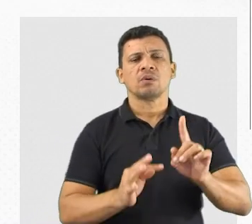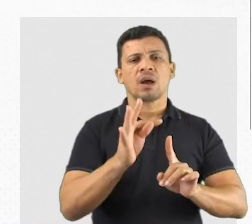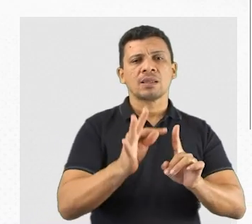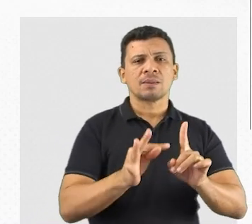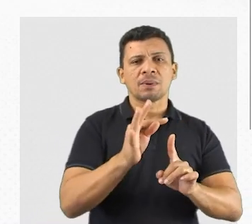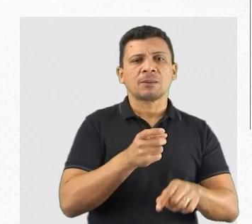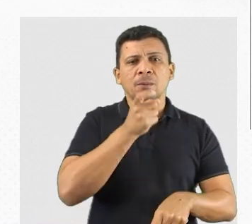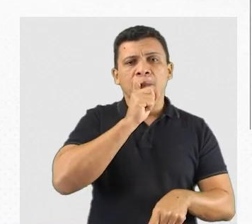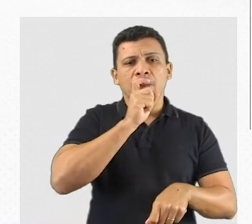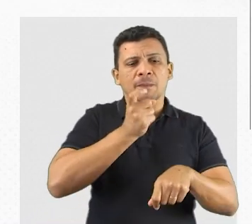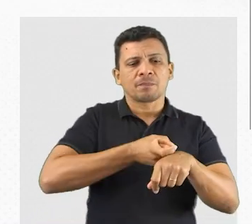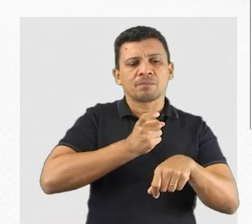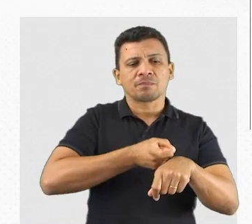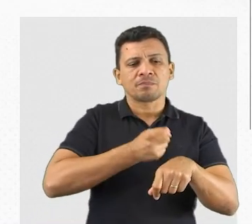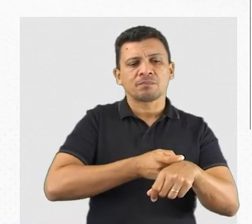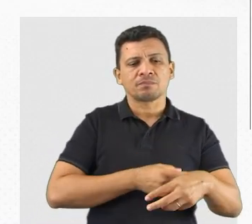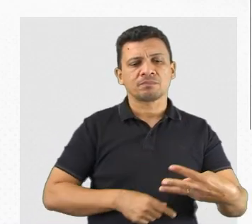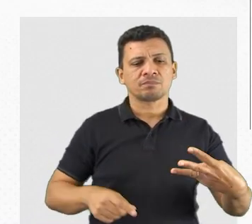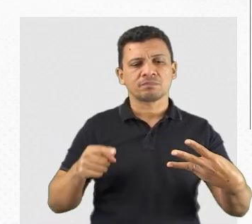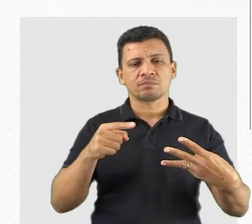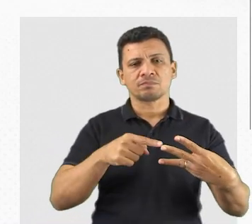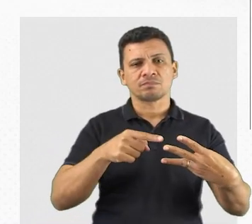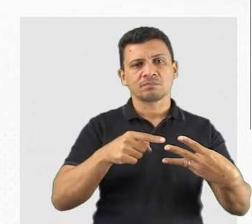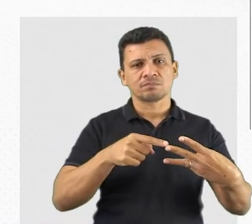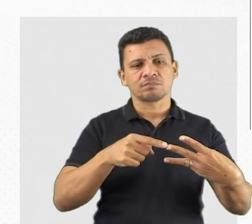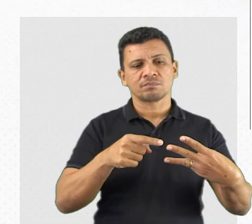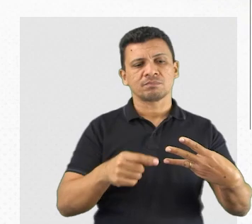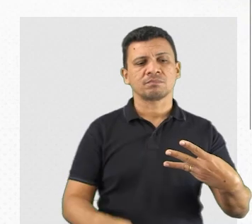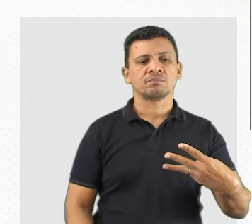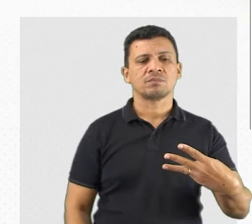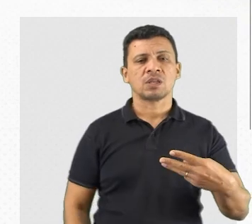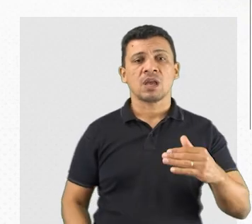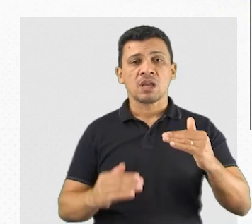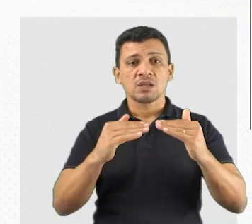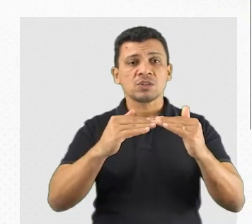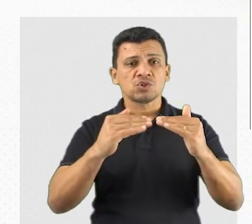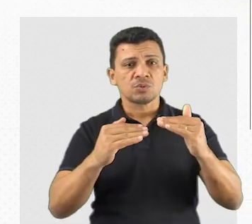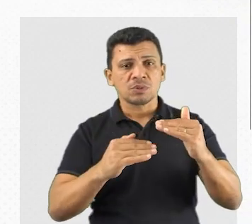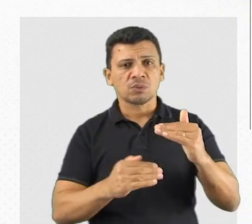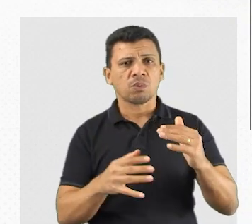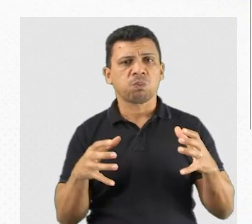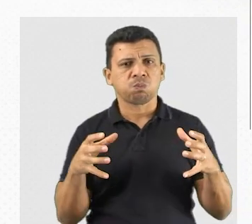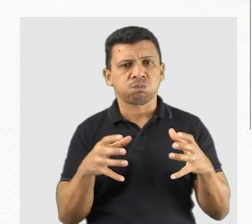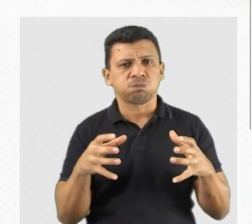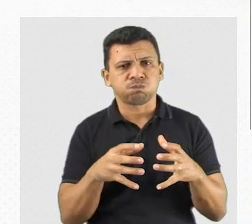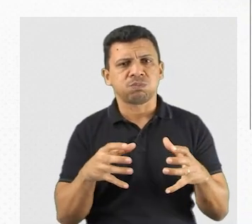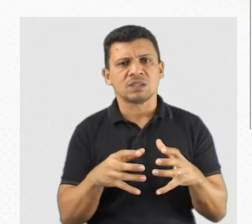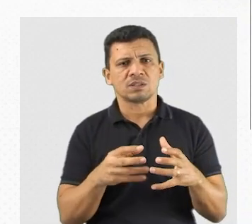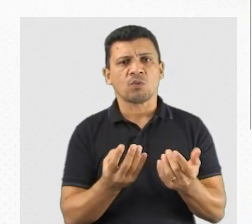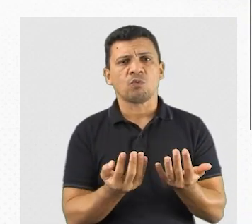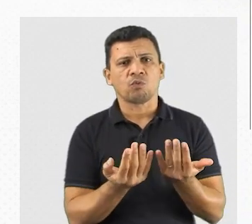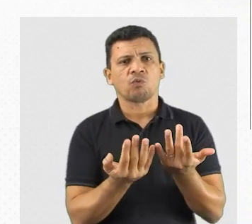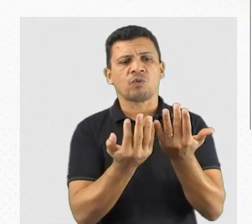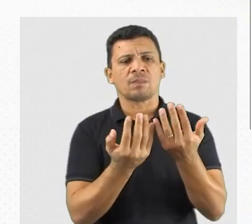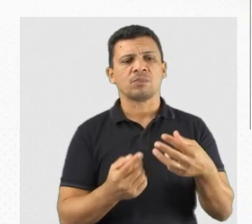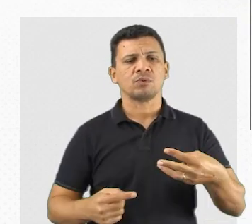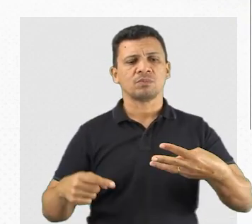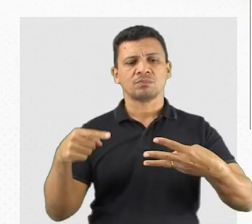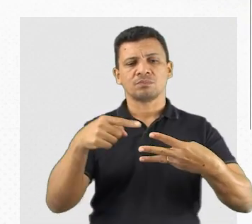congelamento. Crioscopia, criometria. Ele diminuiu a pressão de vapor.